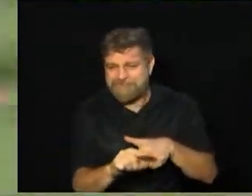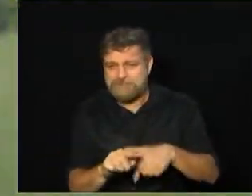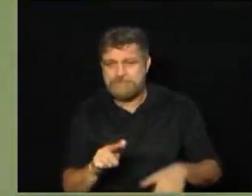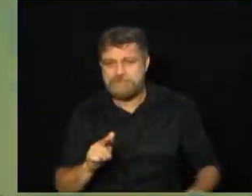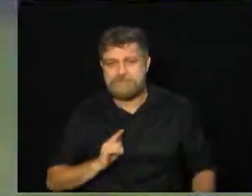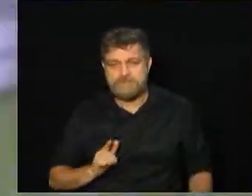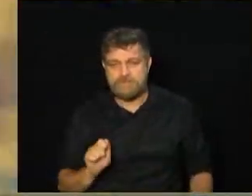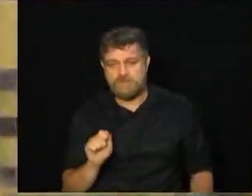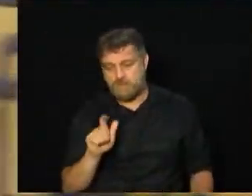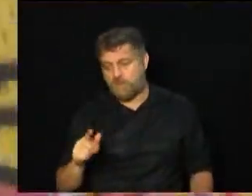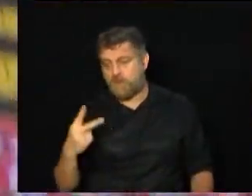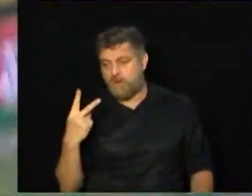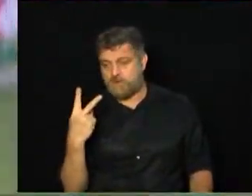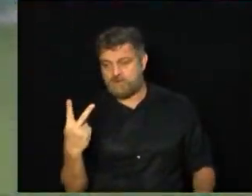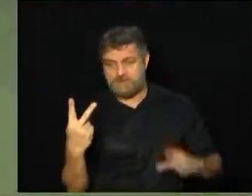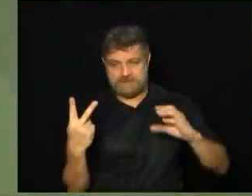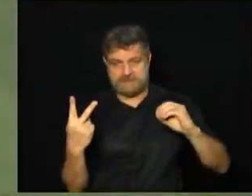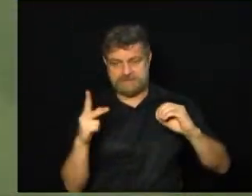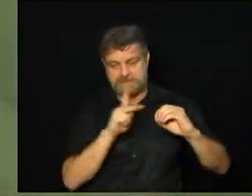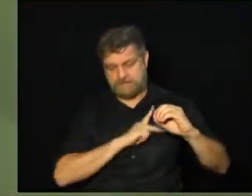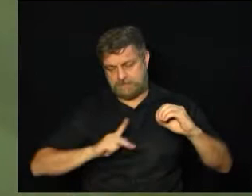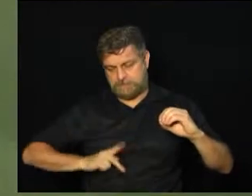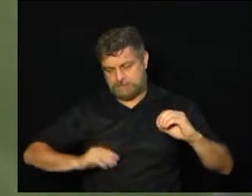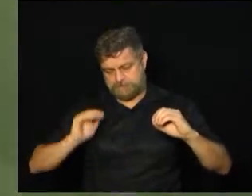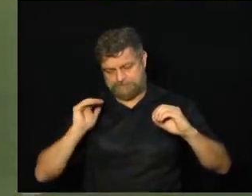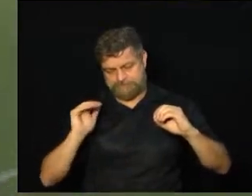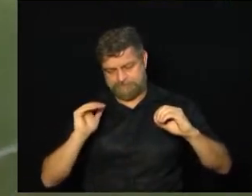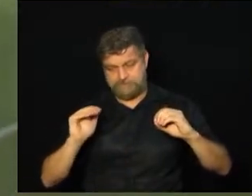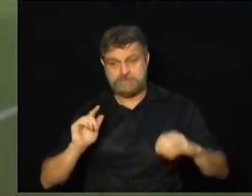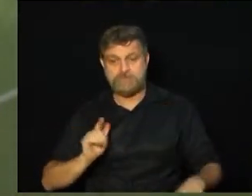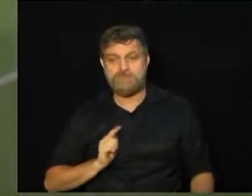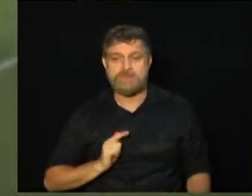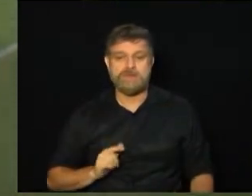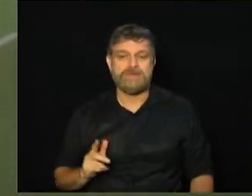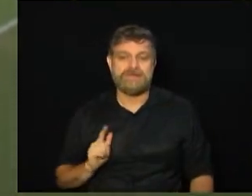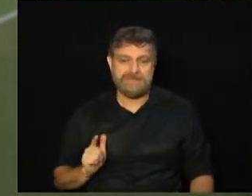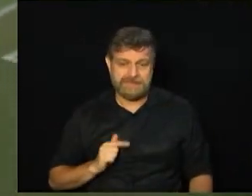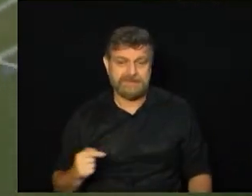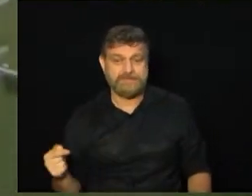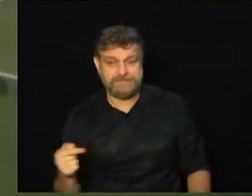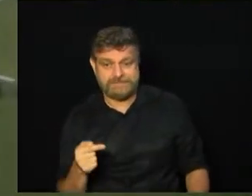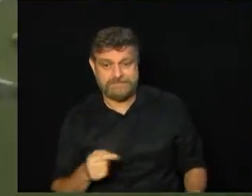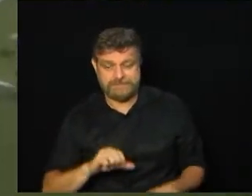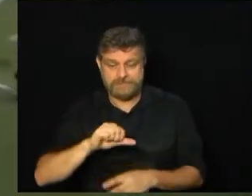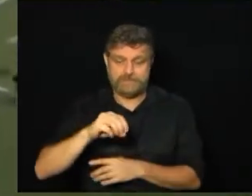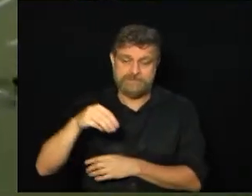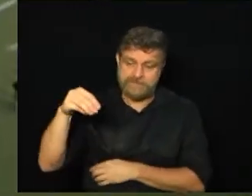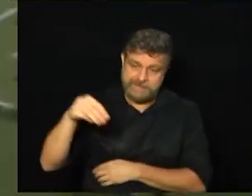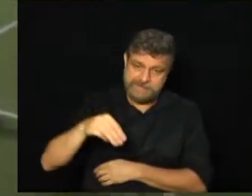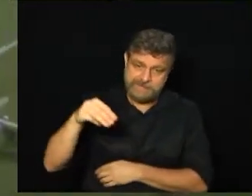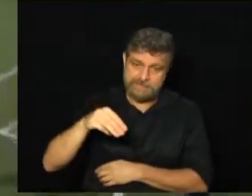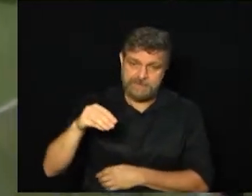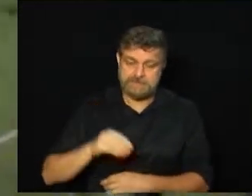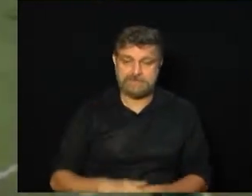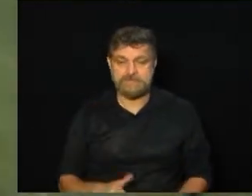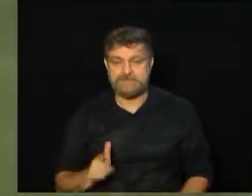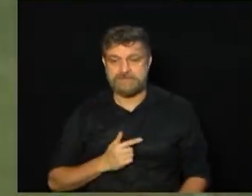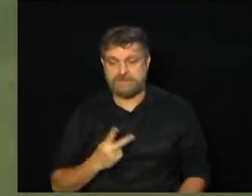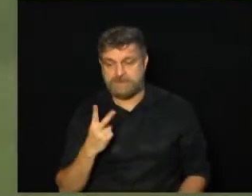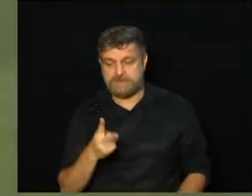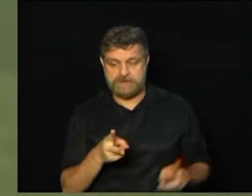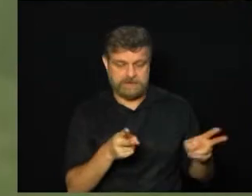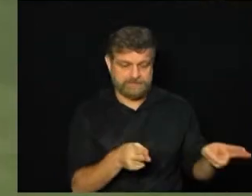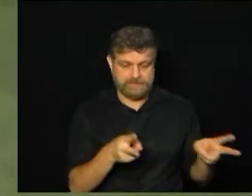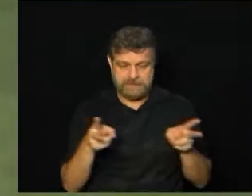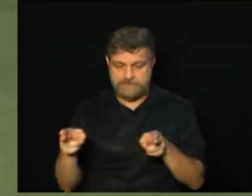chute. 2-0 Ponte. Só que uma partida composta por 90 minutos e 2 tempos.